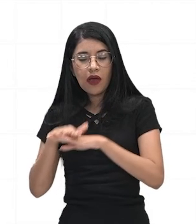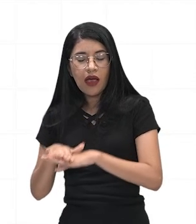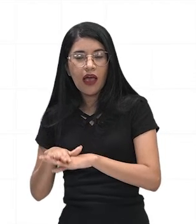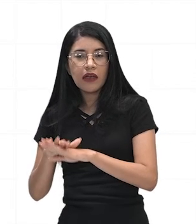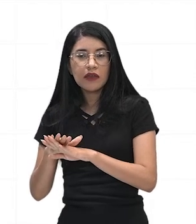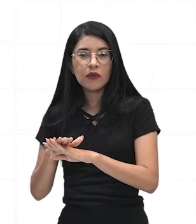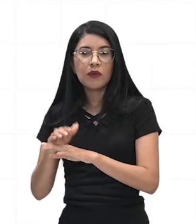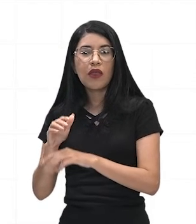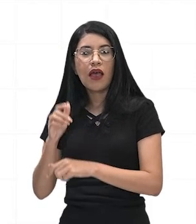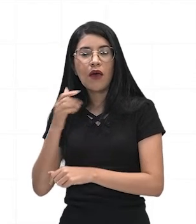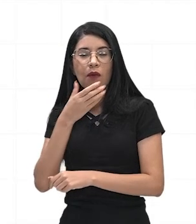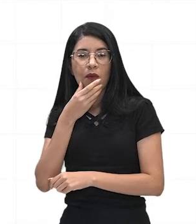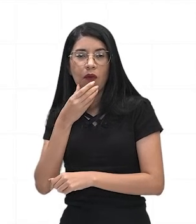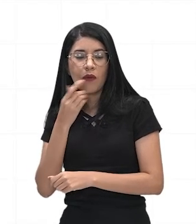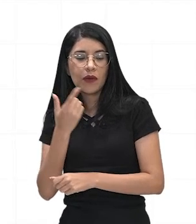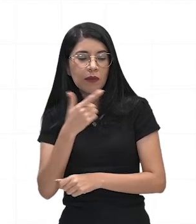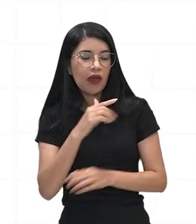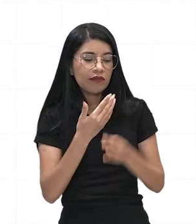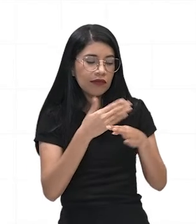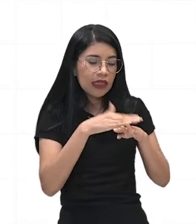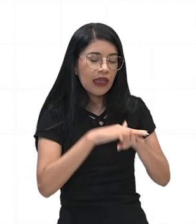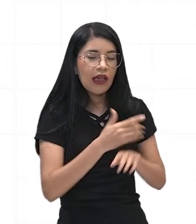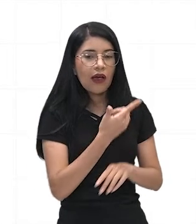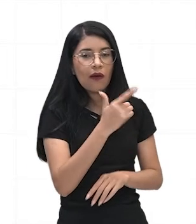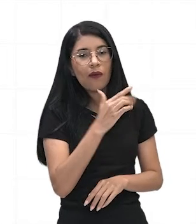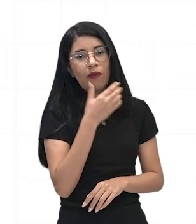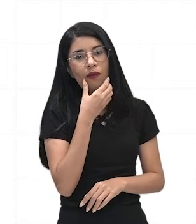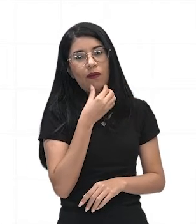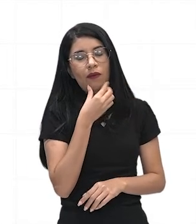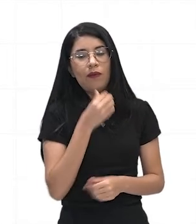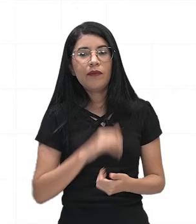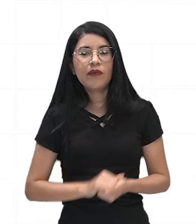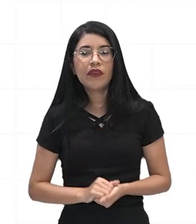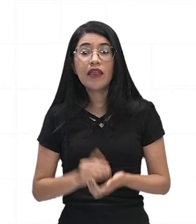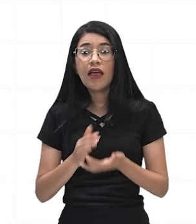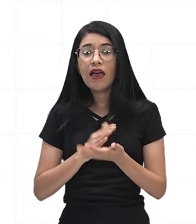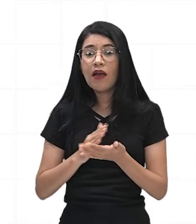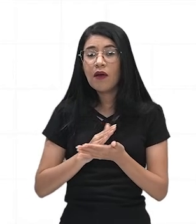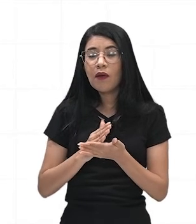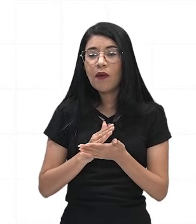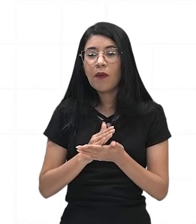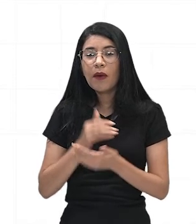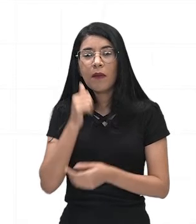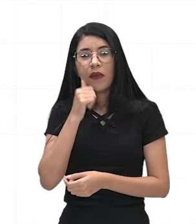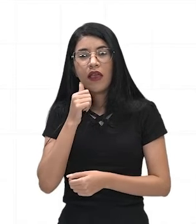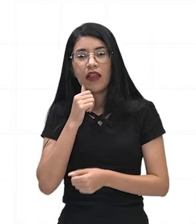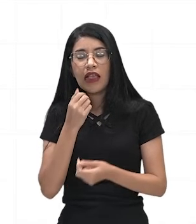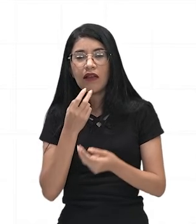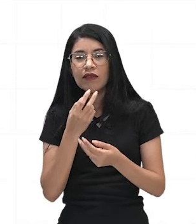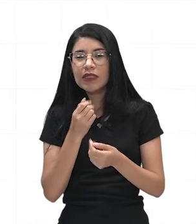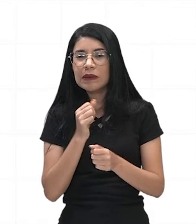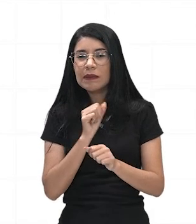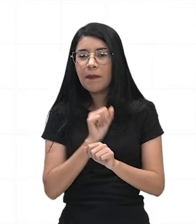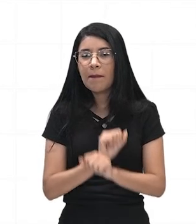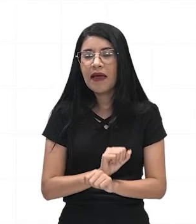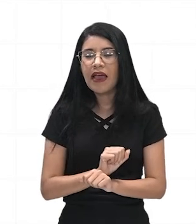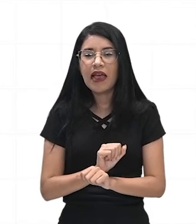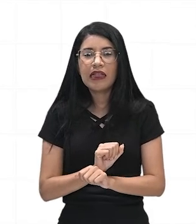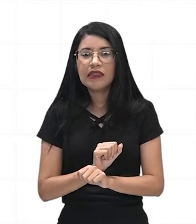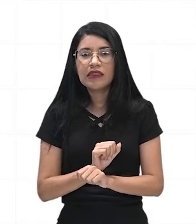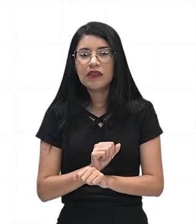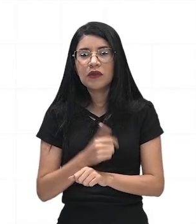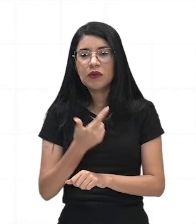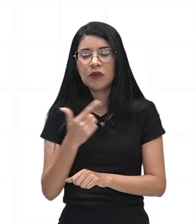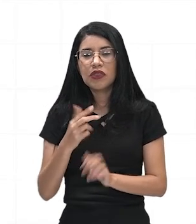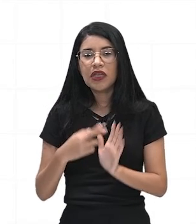figura masculina para outra, e as mulheres muitas das vezes encontravam-se presas em um sistema onde sua voz